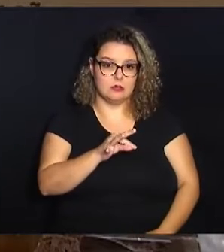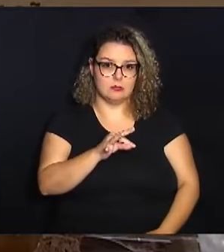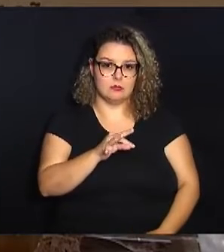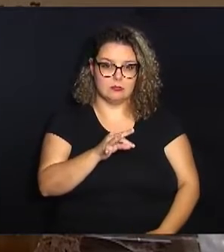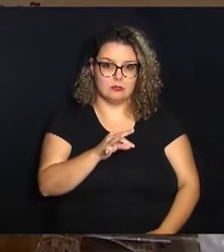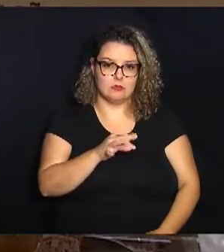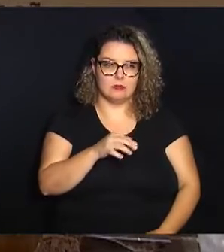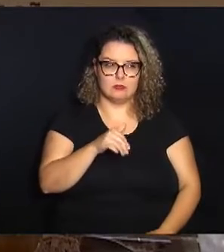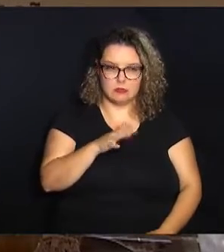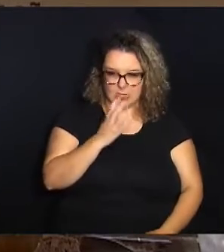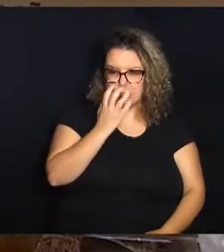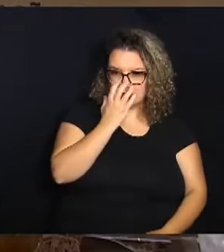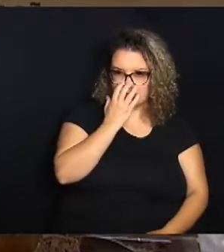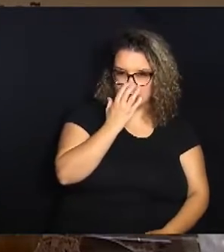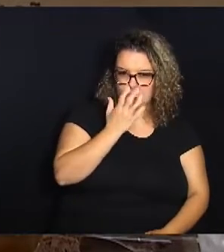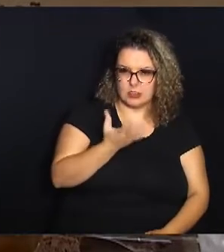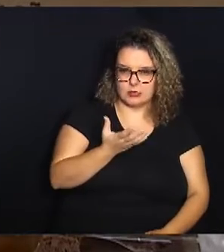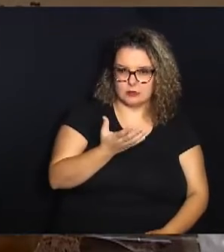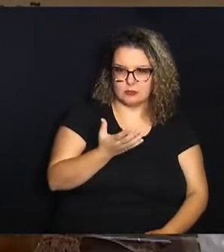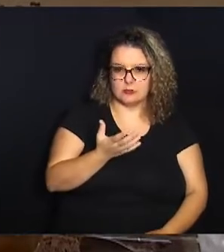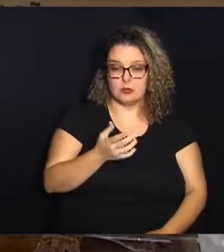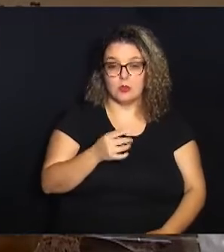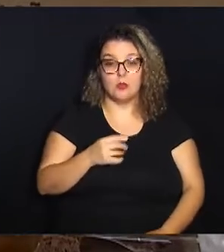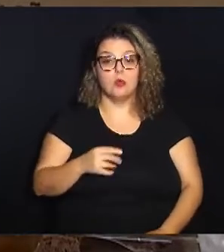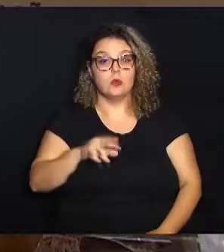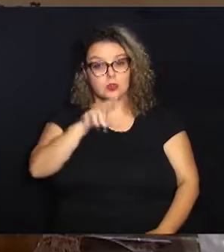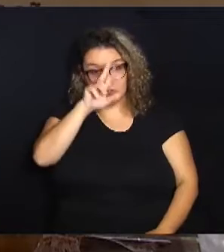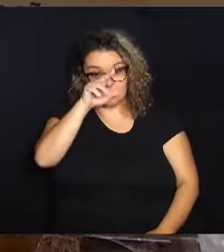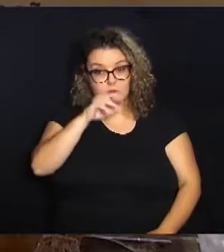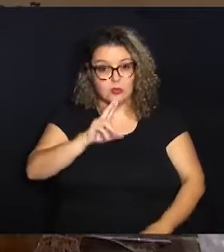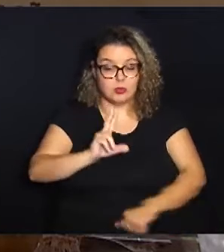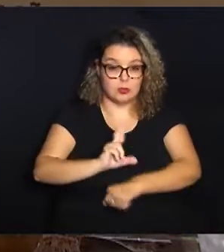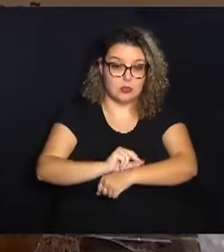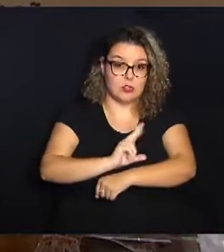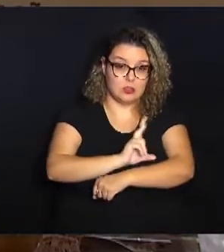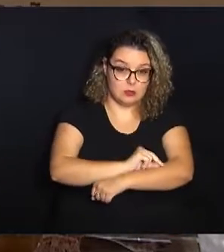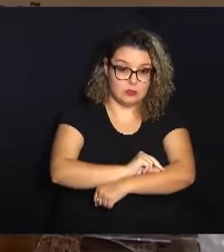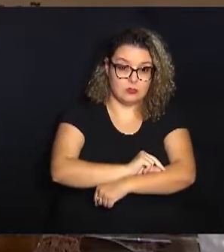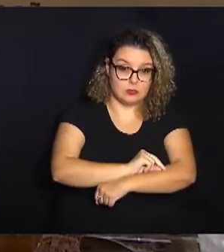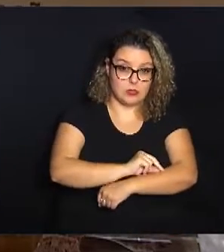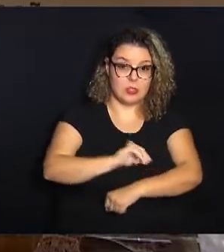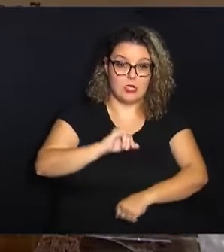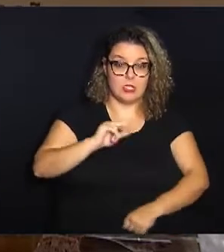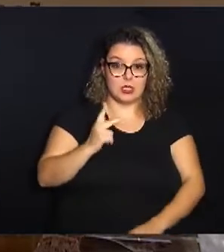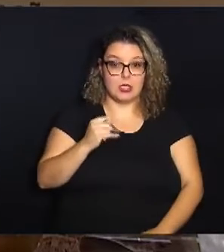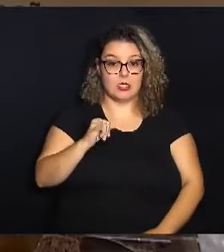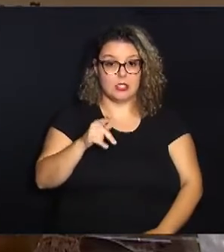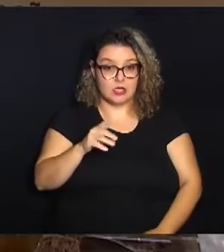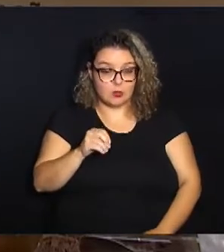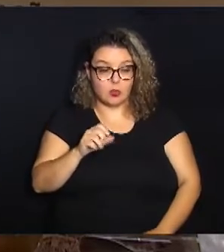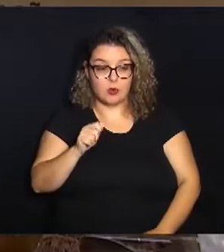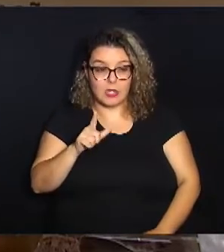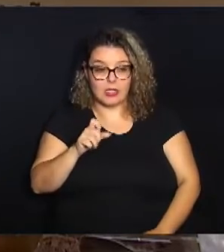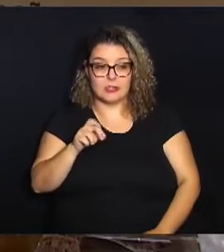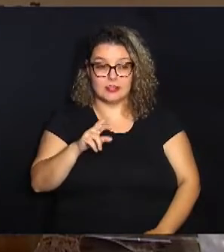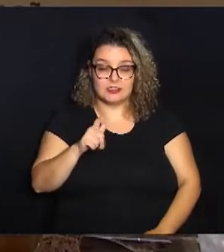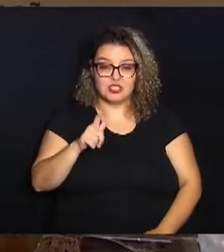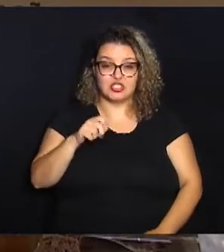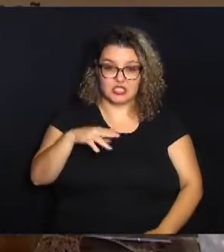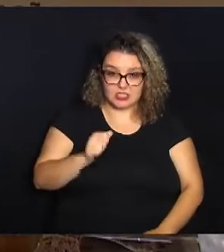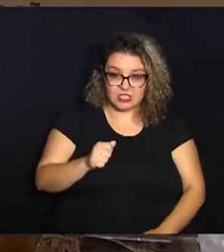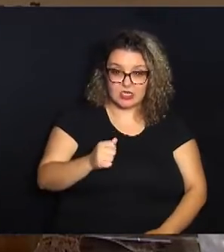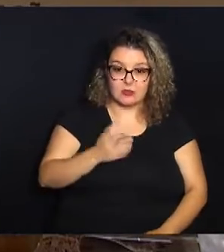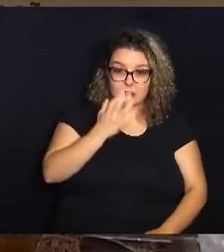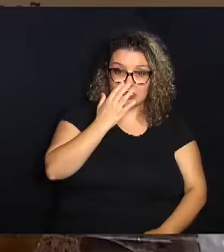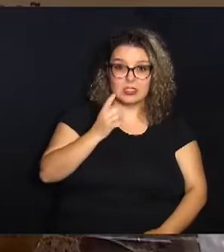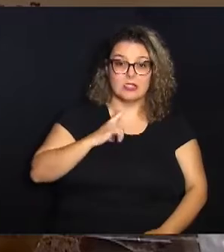em cachorro, é interessante que os insetos, o grilo, ele tem propriedades hipoalergênicas para cachorros. Então tem muito cachorro que